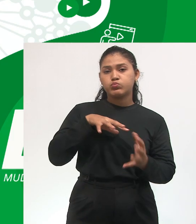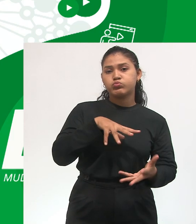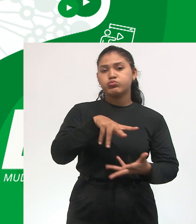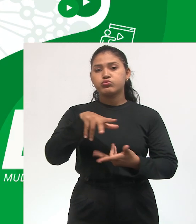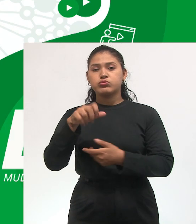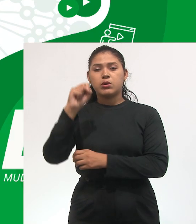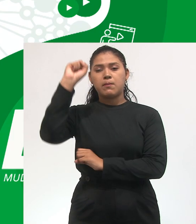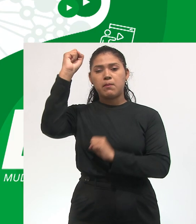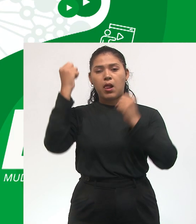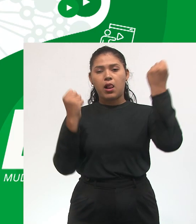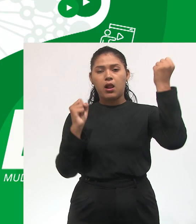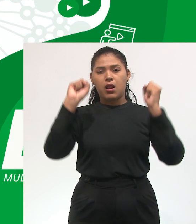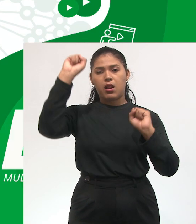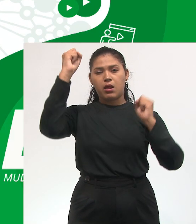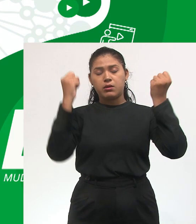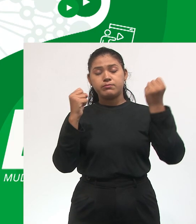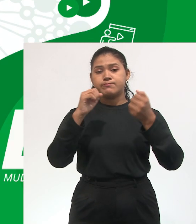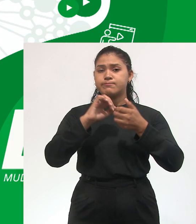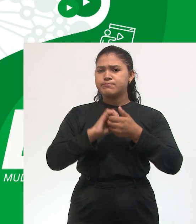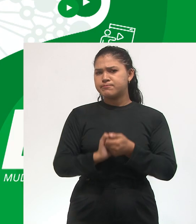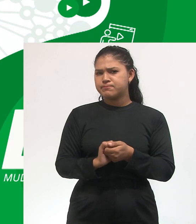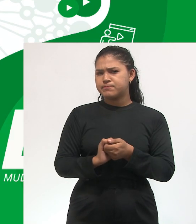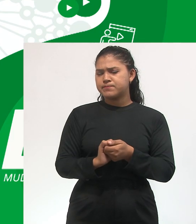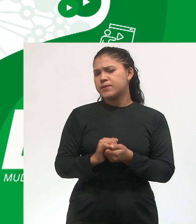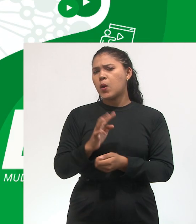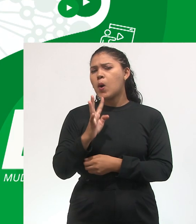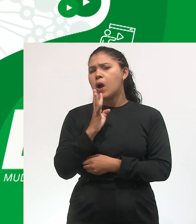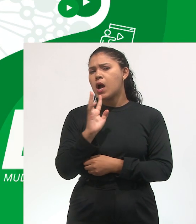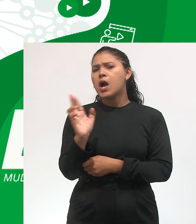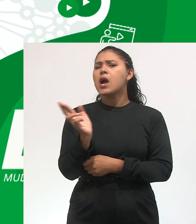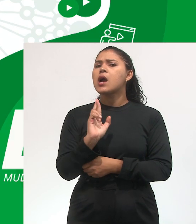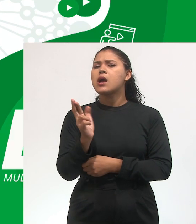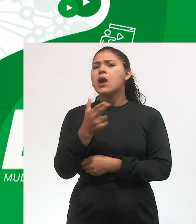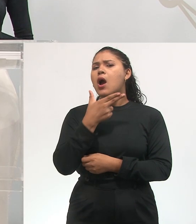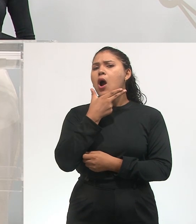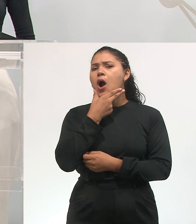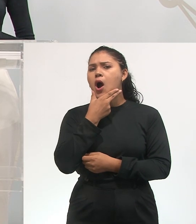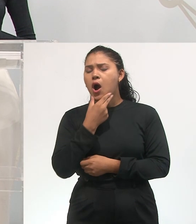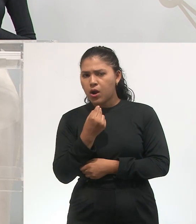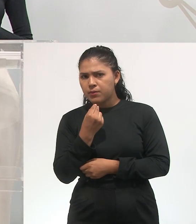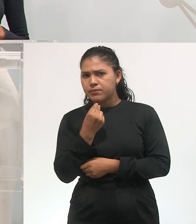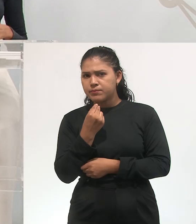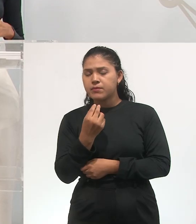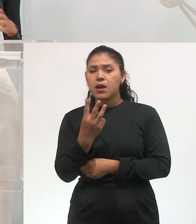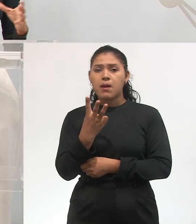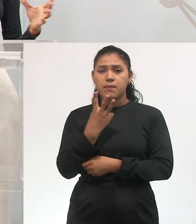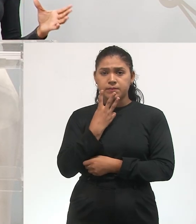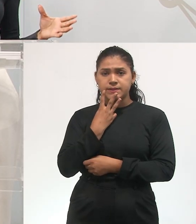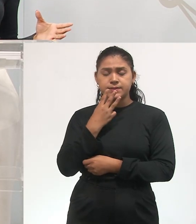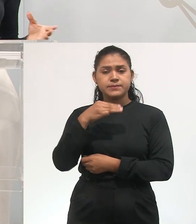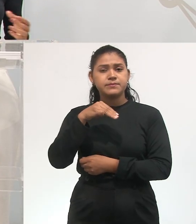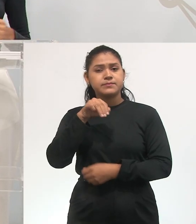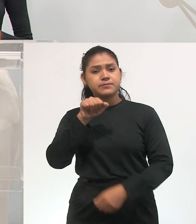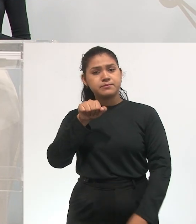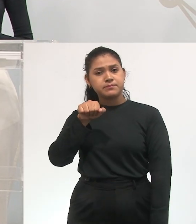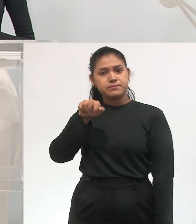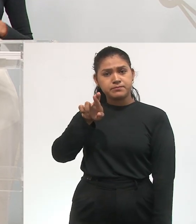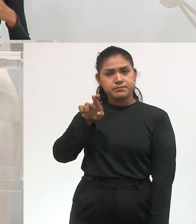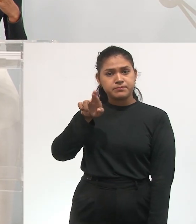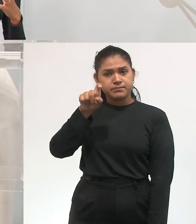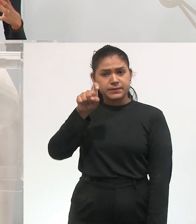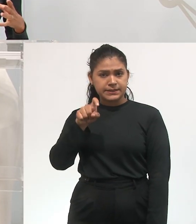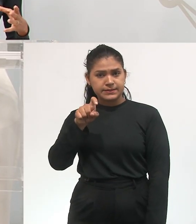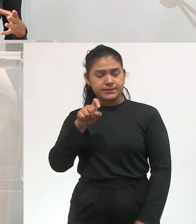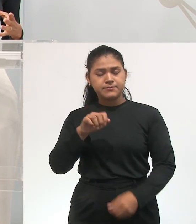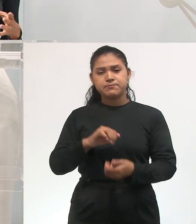industrial. Vamos conhecer quem foi o Karl Marx, quais as suas contribuições para a sociologia, né? Quais